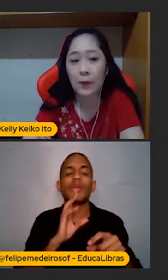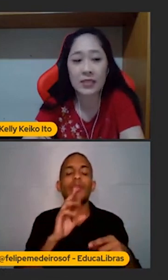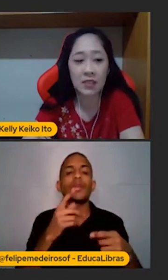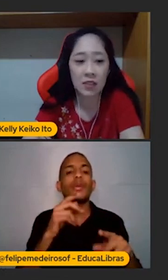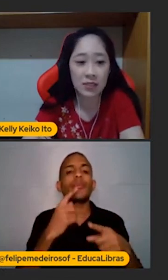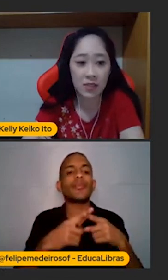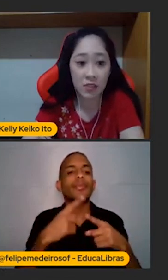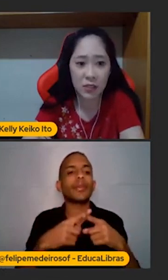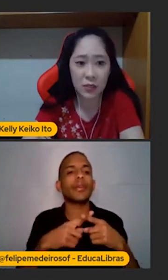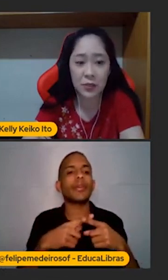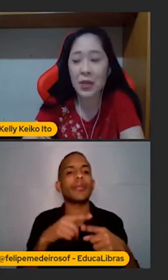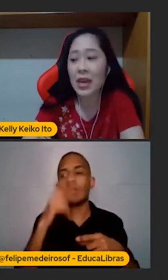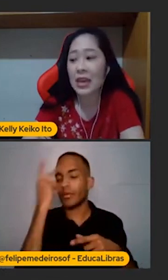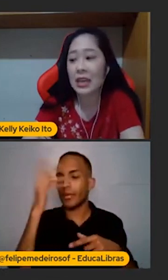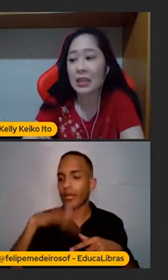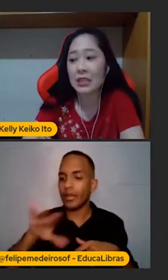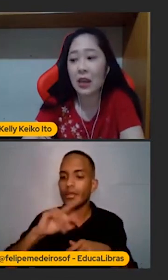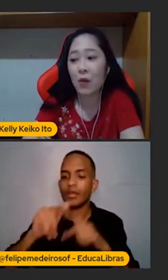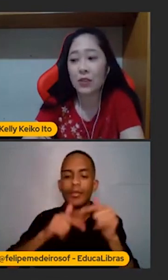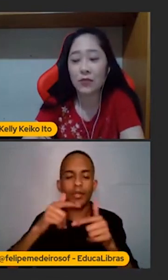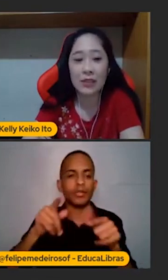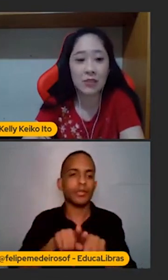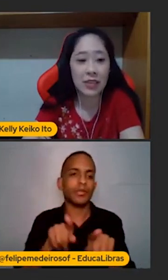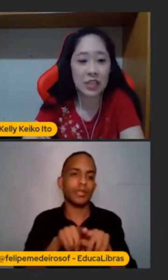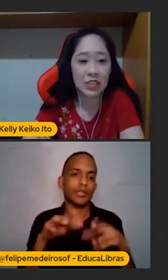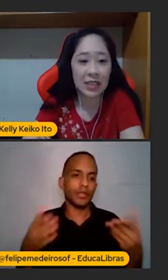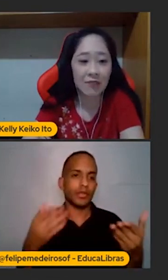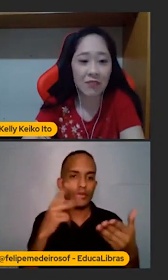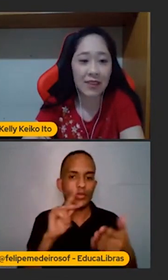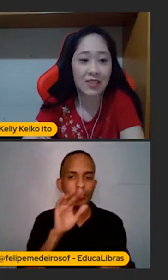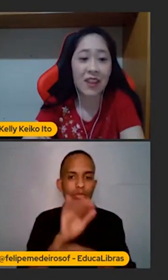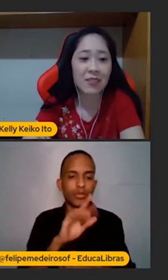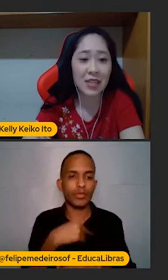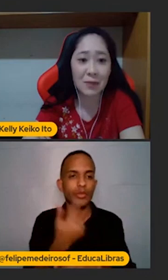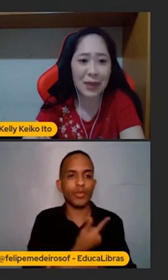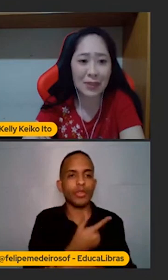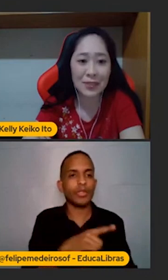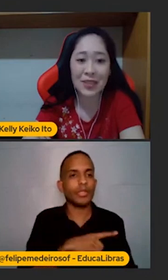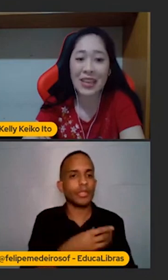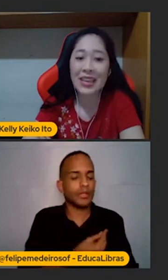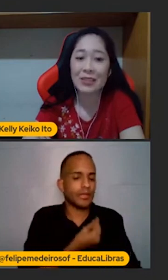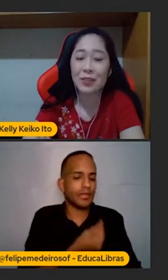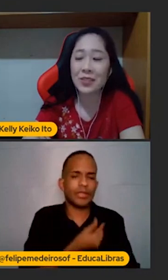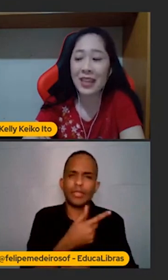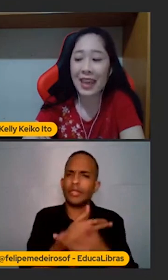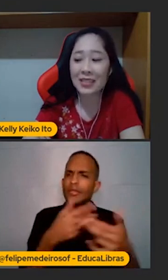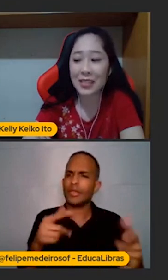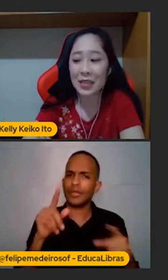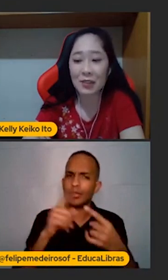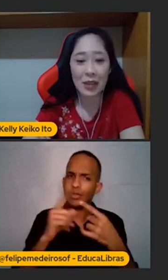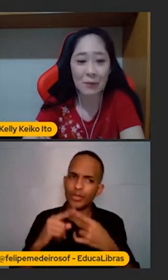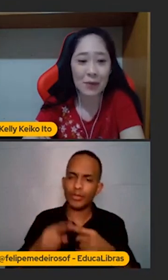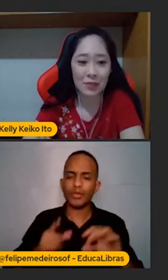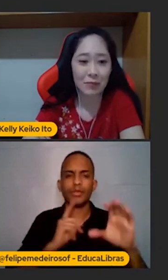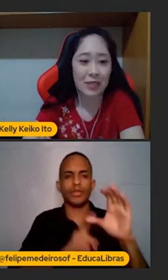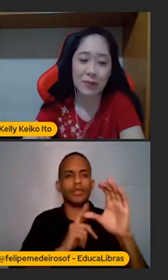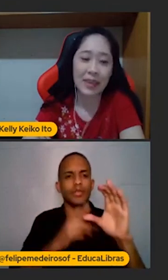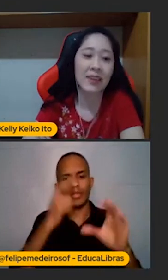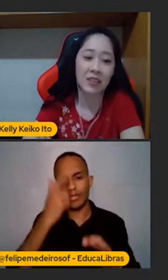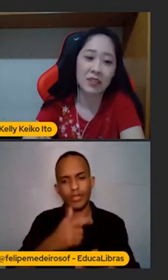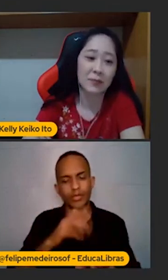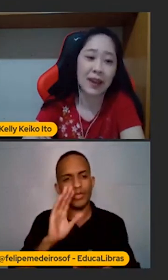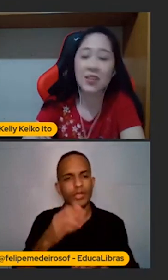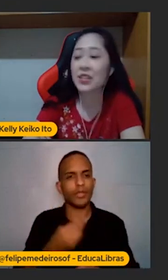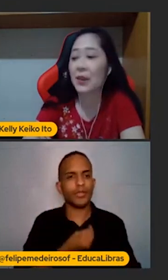também por prestadores de serviços então isso faz com que a gente tem a Bíblia em vários segmentos com quem que eu já